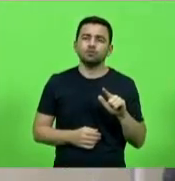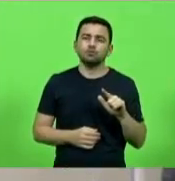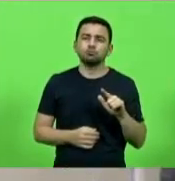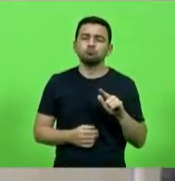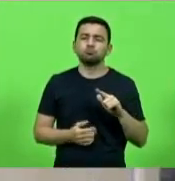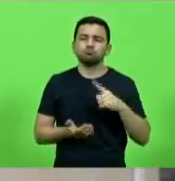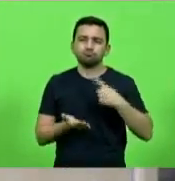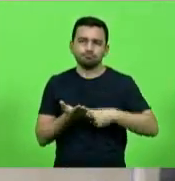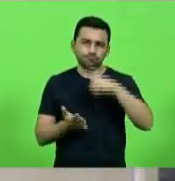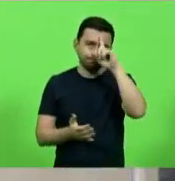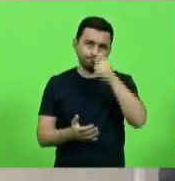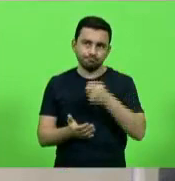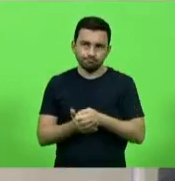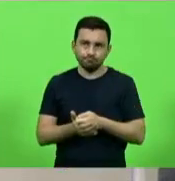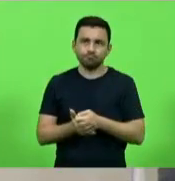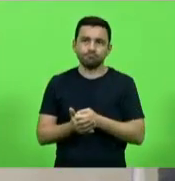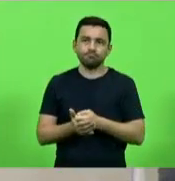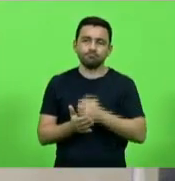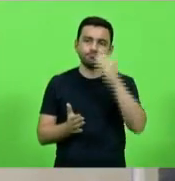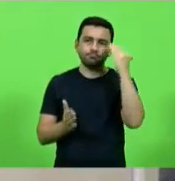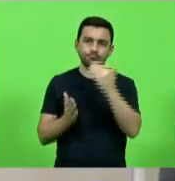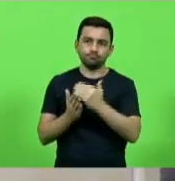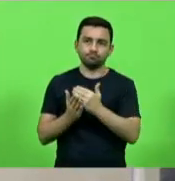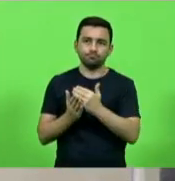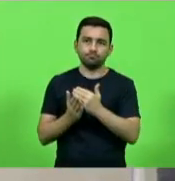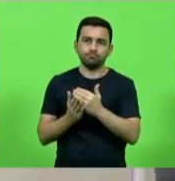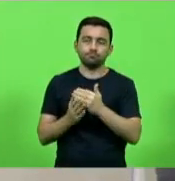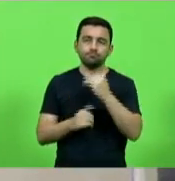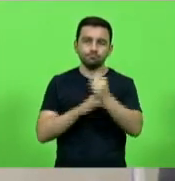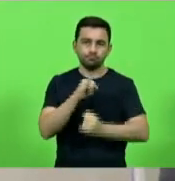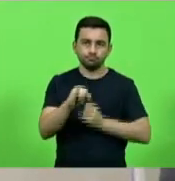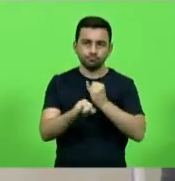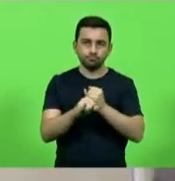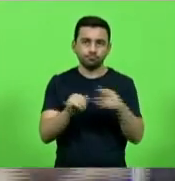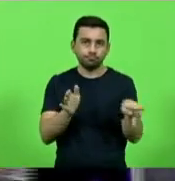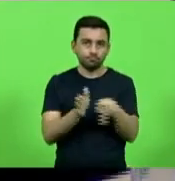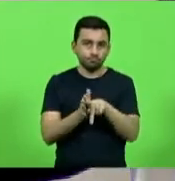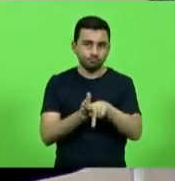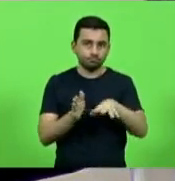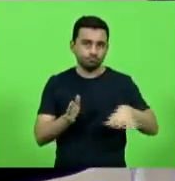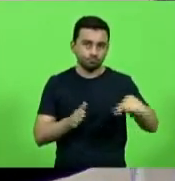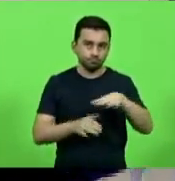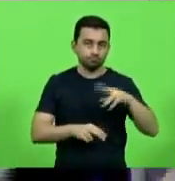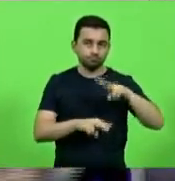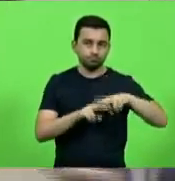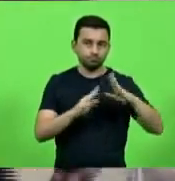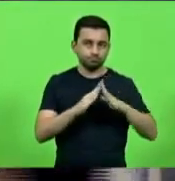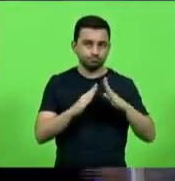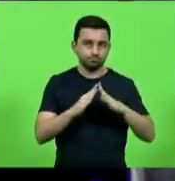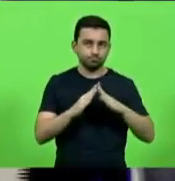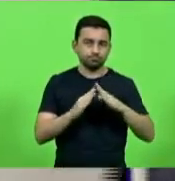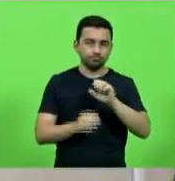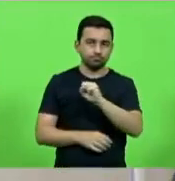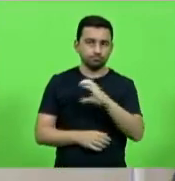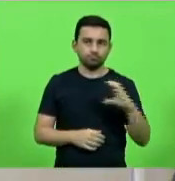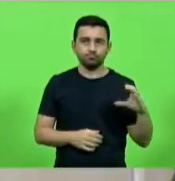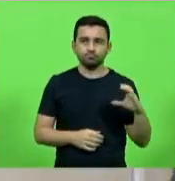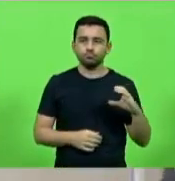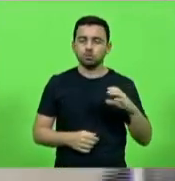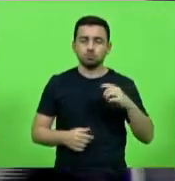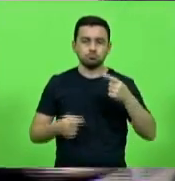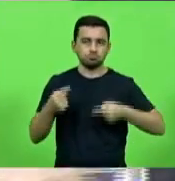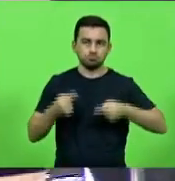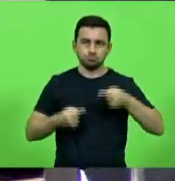decisão que determina a instalação do parlatório virtual no sistema prisional catarinense, em discussão, não havendo quem queira